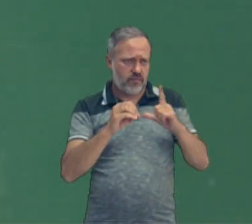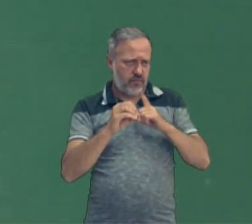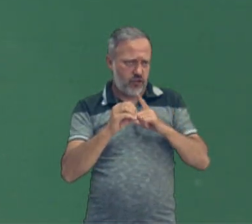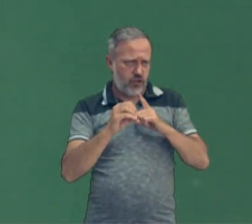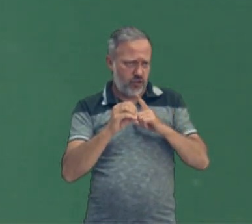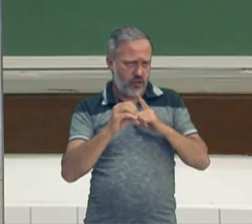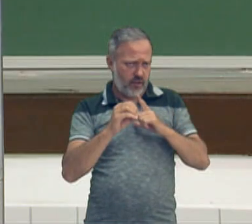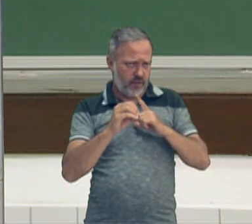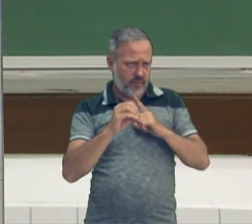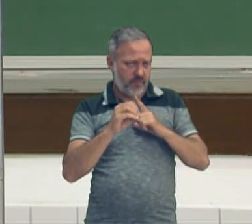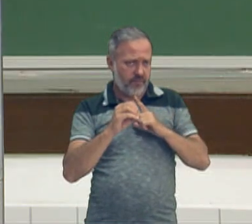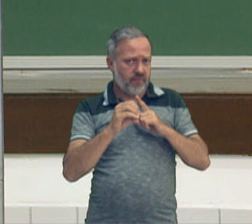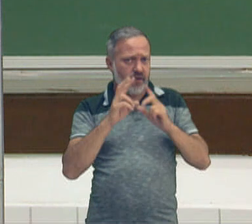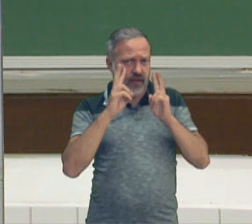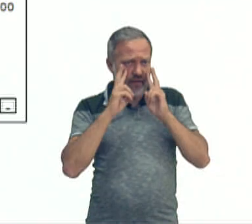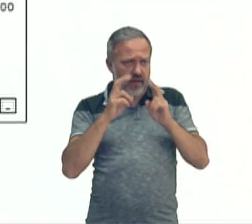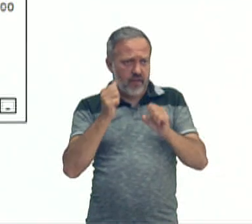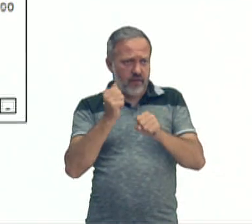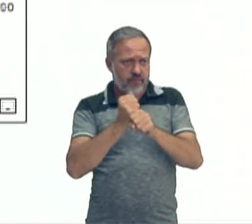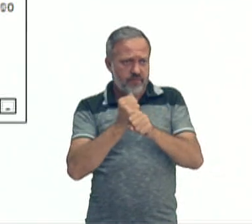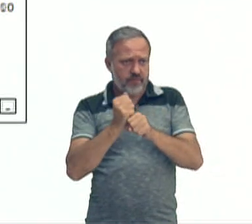acontece de 2010 agora.